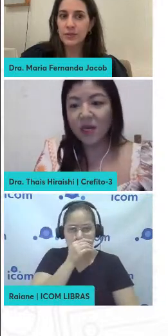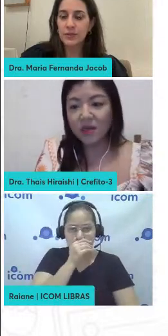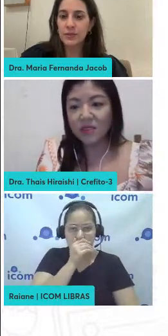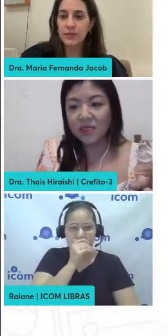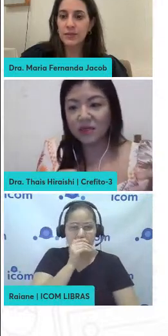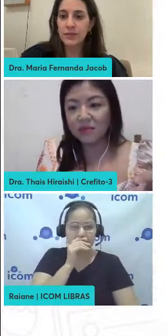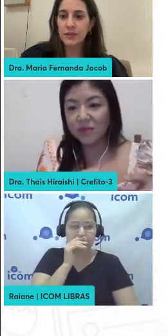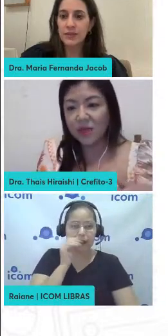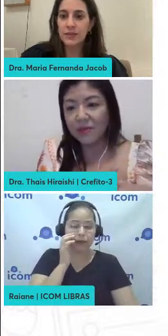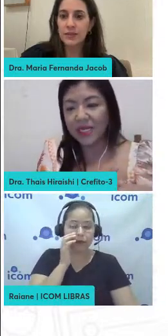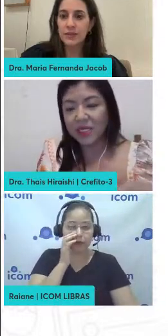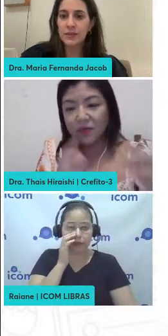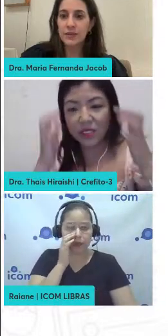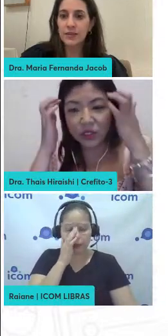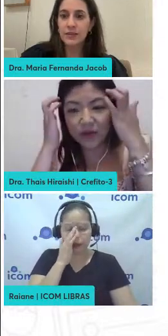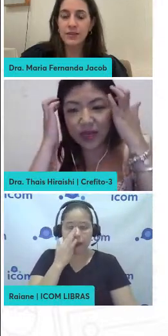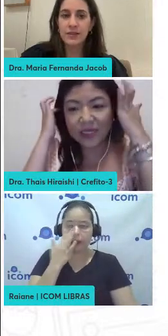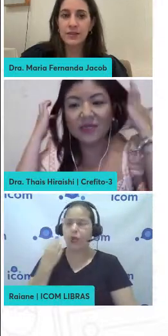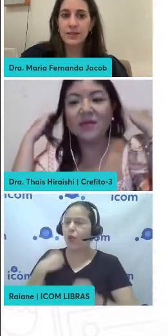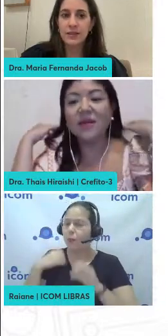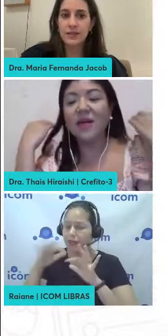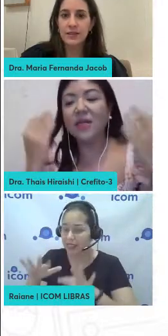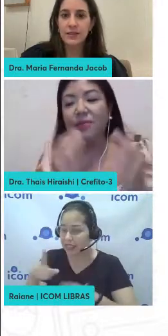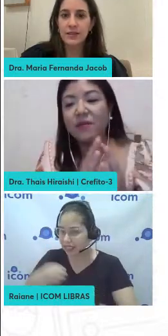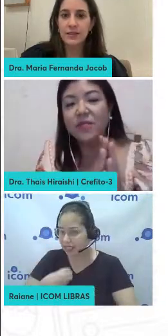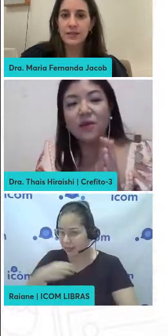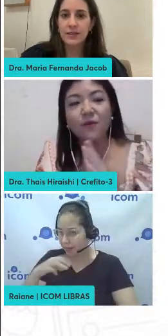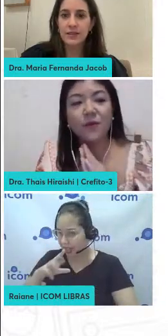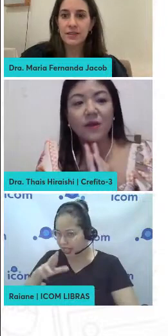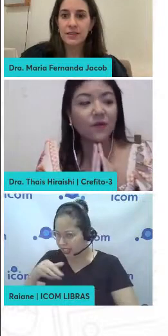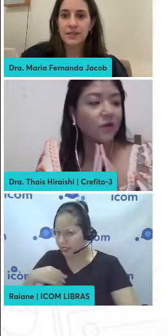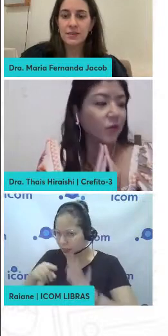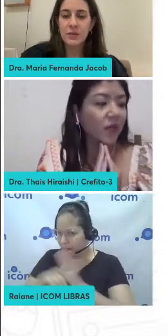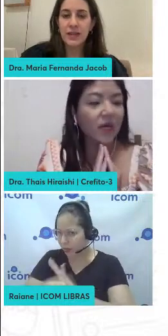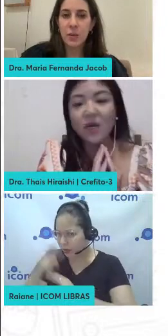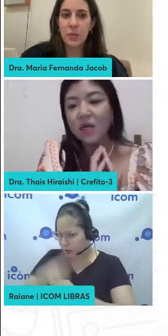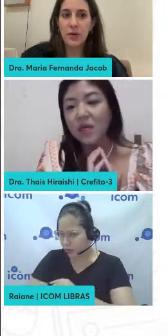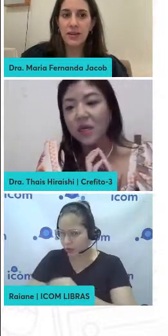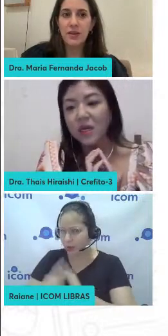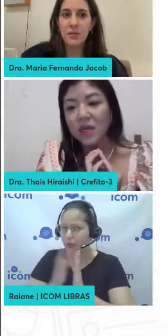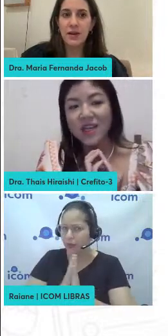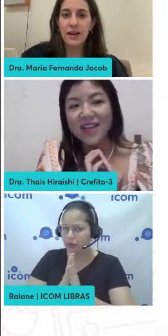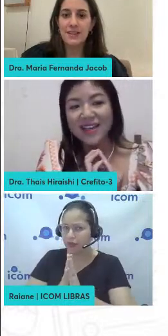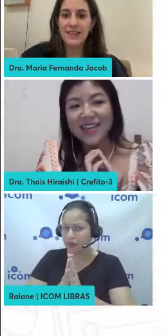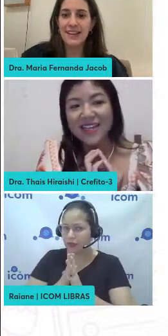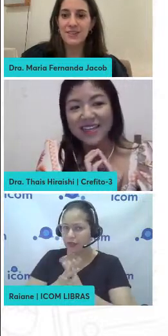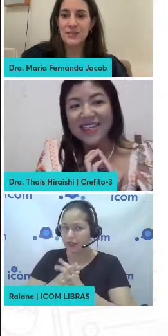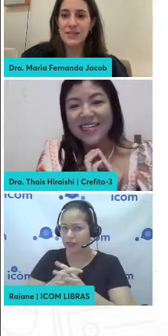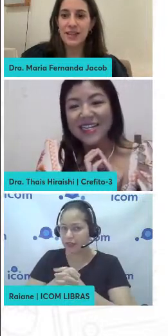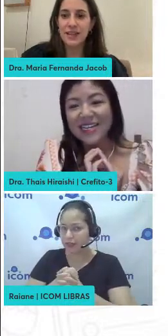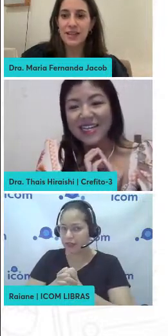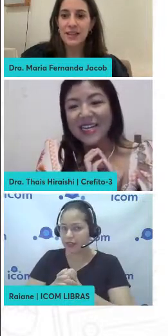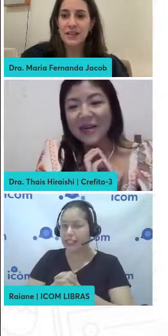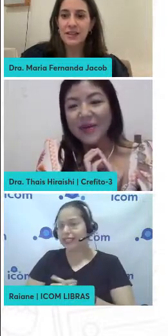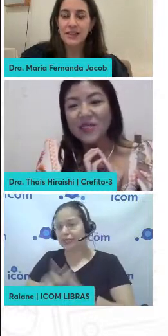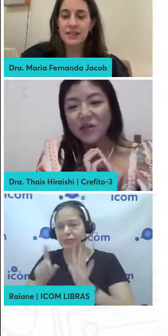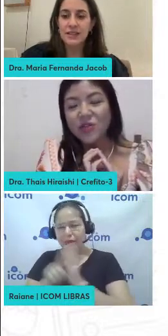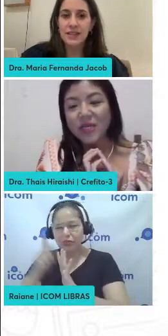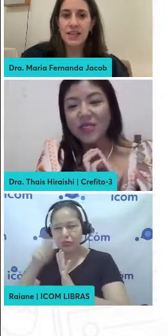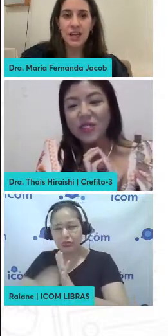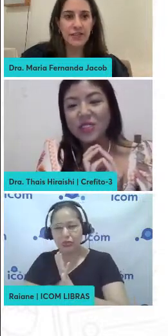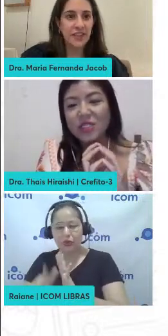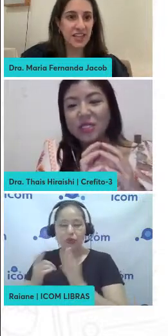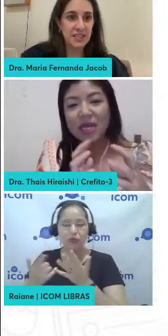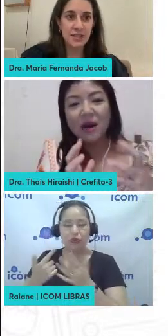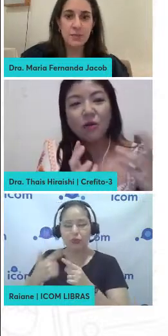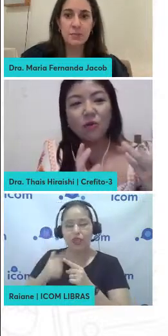realização. Maria, se você tiver ainda aí para você reformular. Um pouquinho mais, não sei. Mas eu acho que